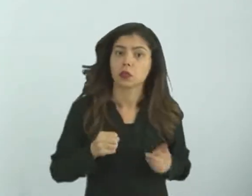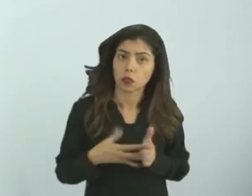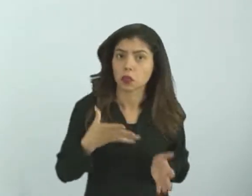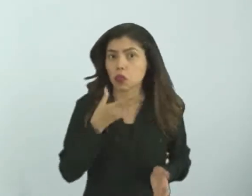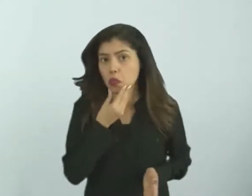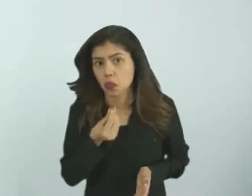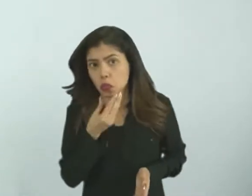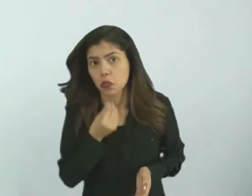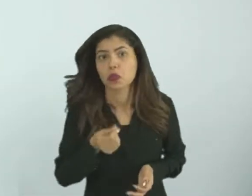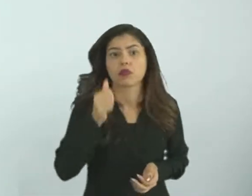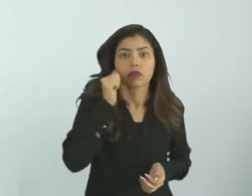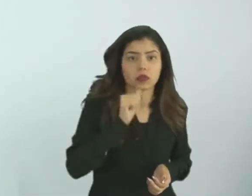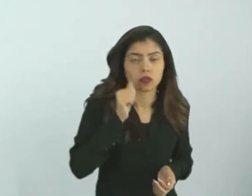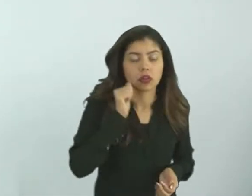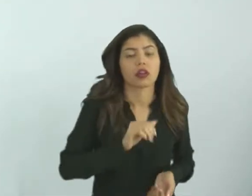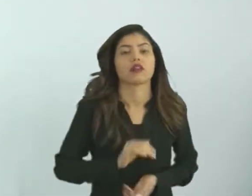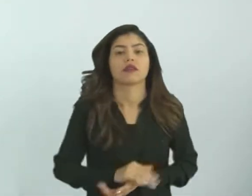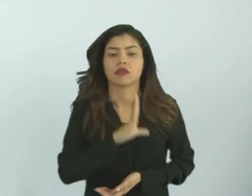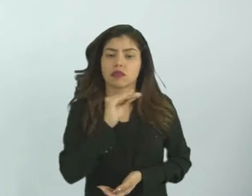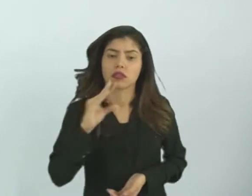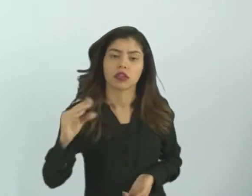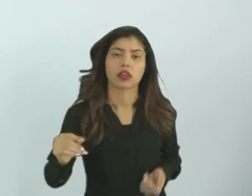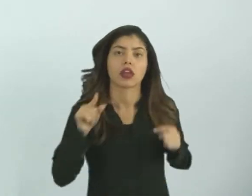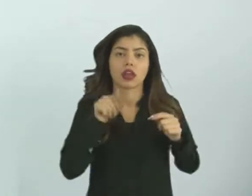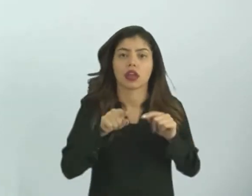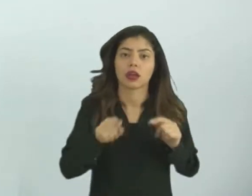homens, mulheres, adolescentes,